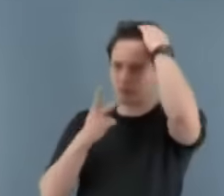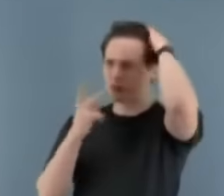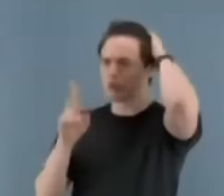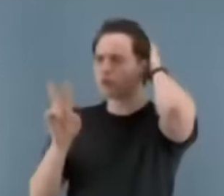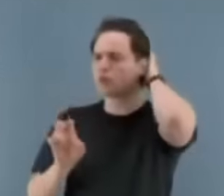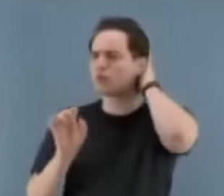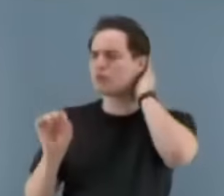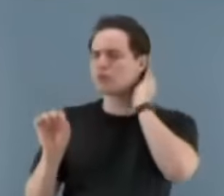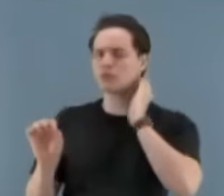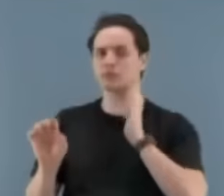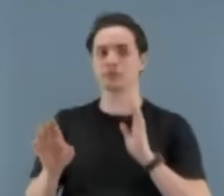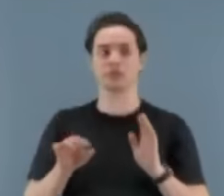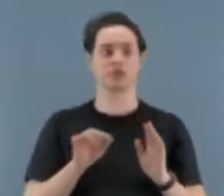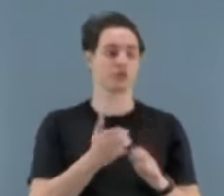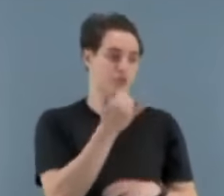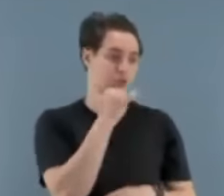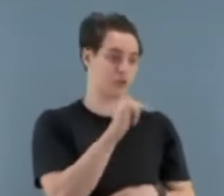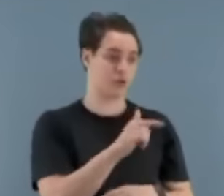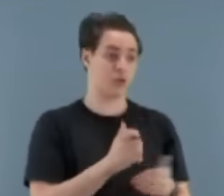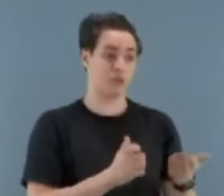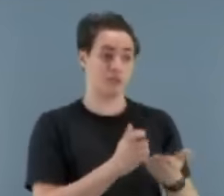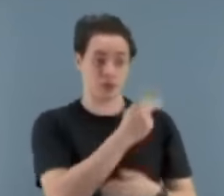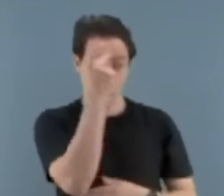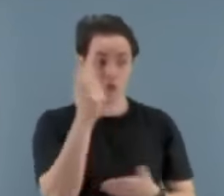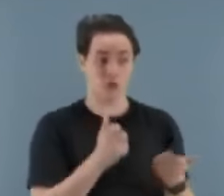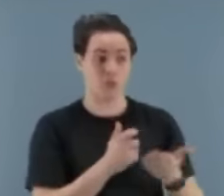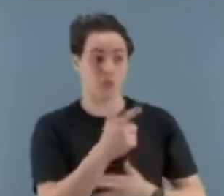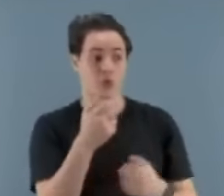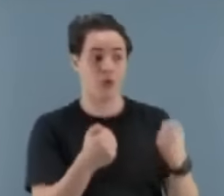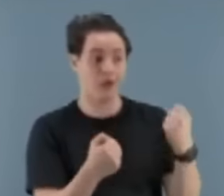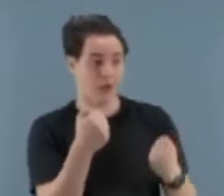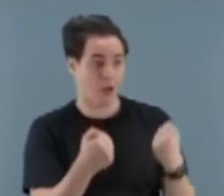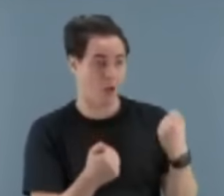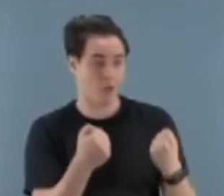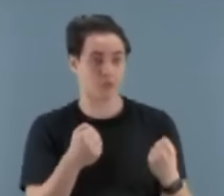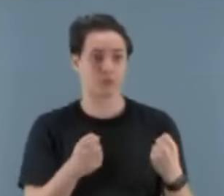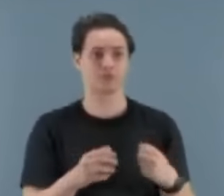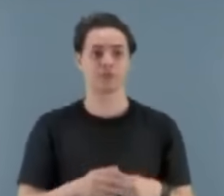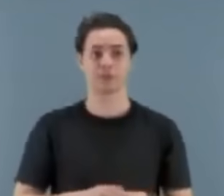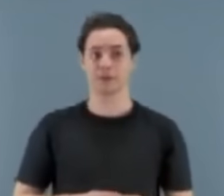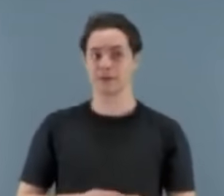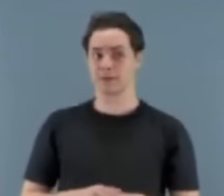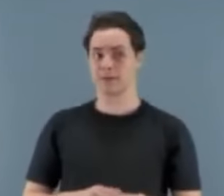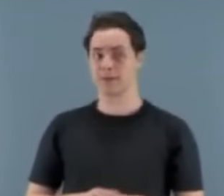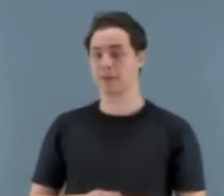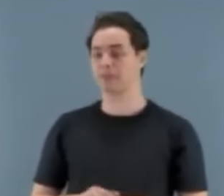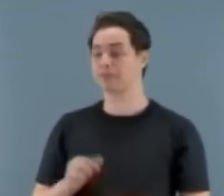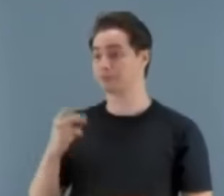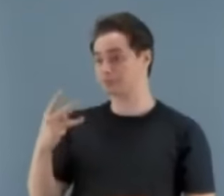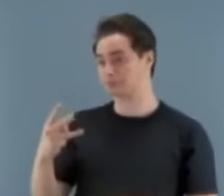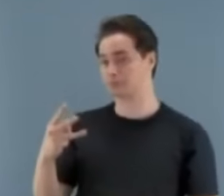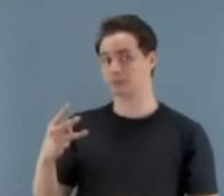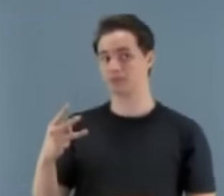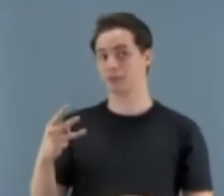ela... essa é a compradora do carro. Na 3 do 16,